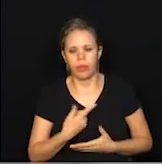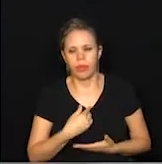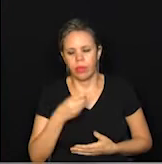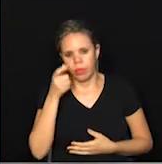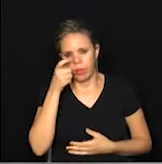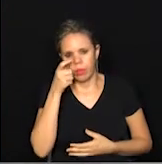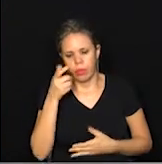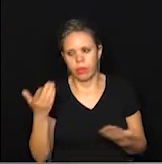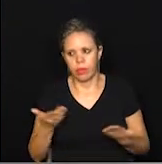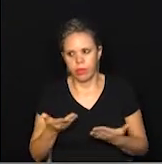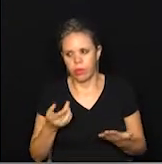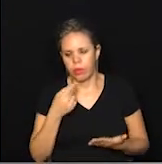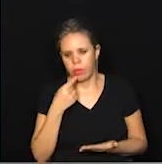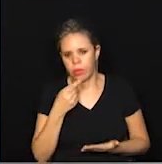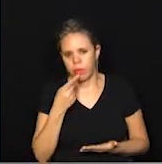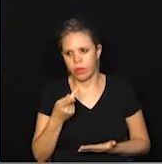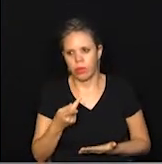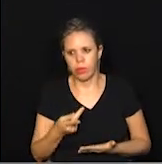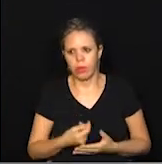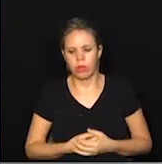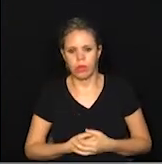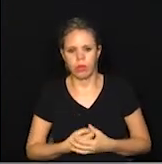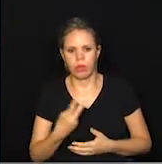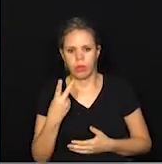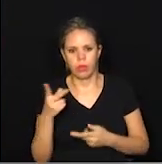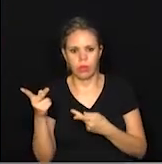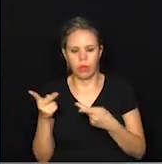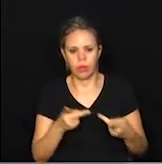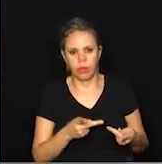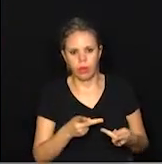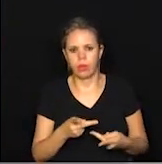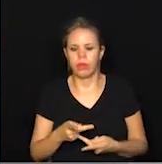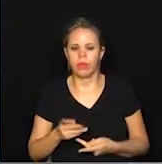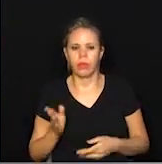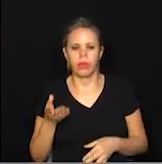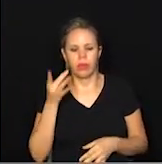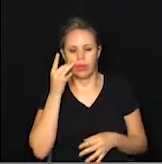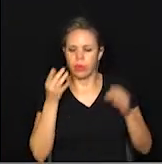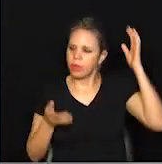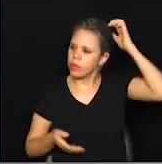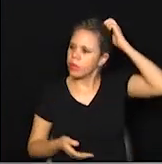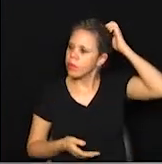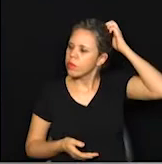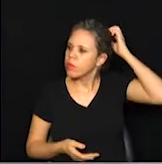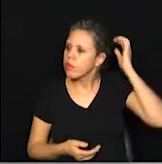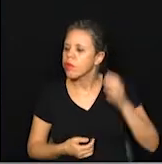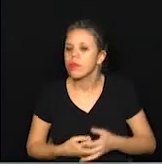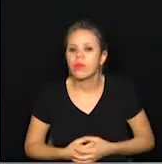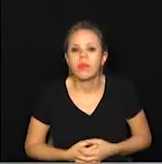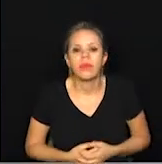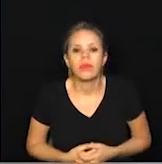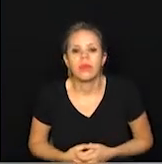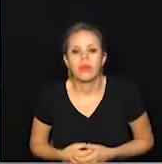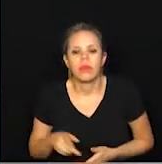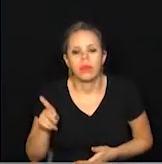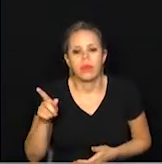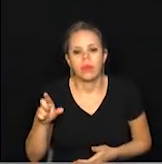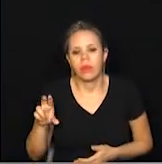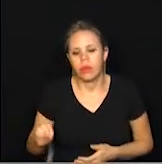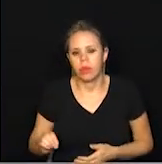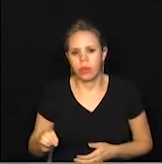ouvir agora os nossos dois convidados que já estão aqui. Primeiro, o Paulo